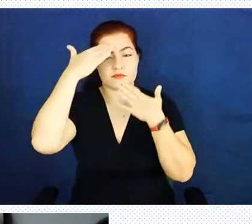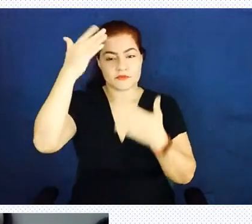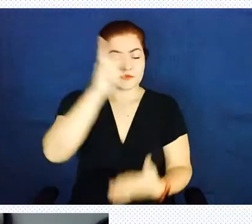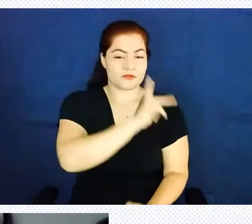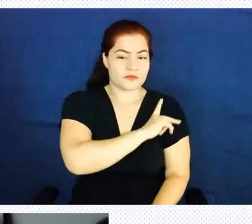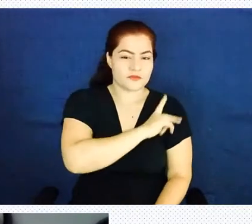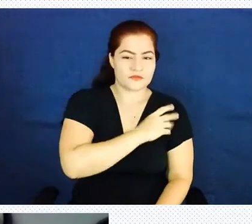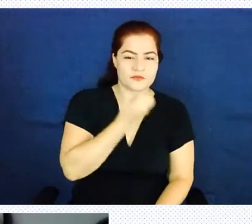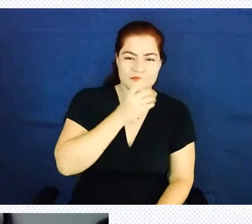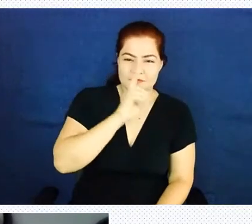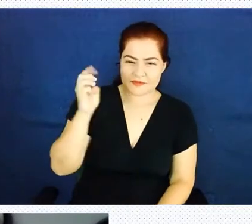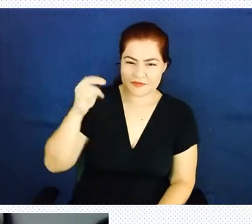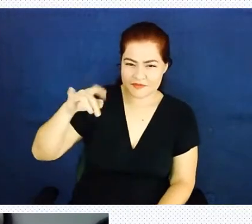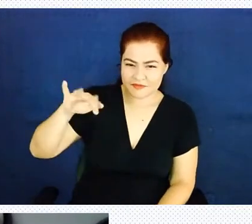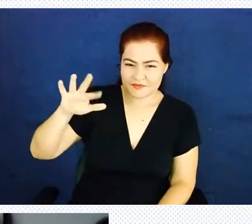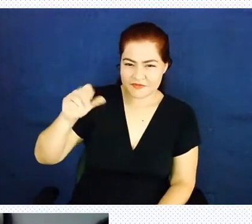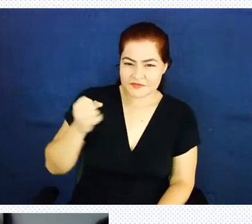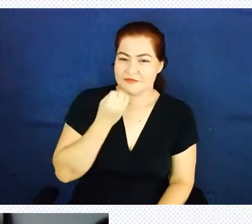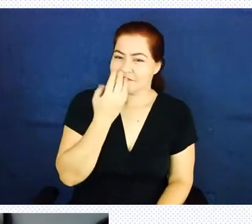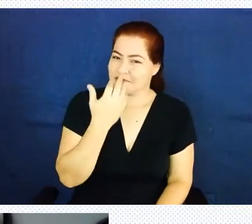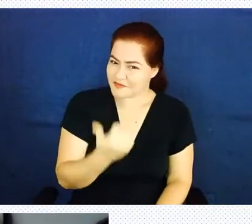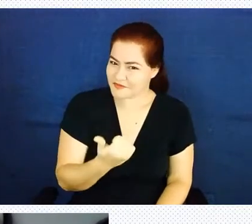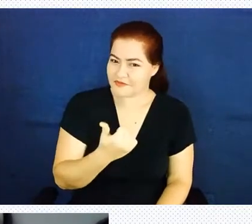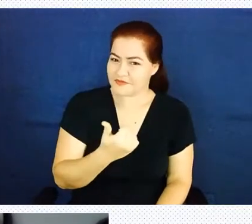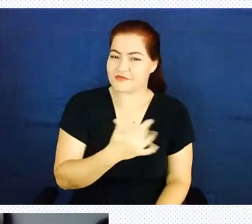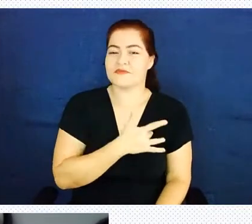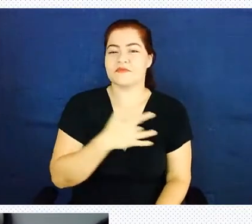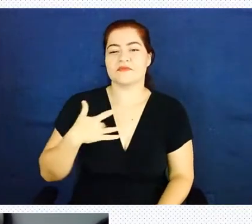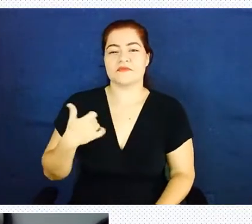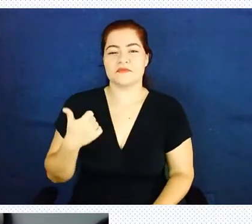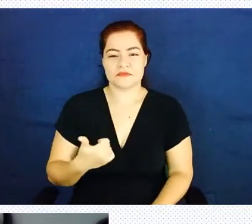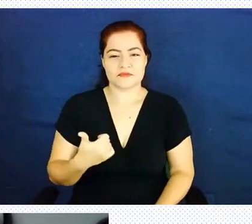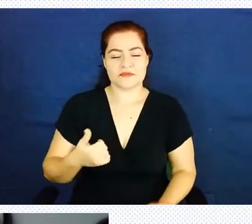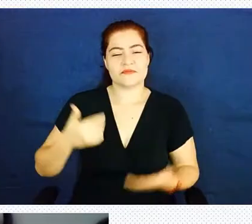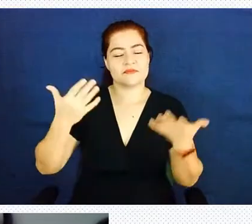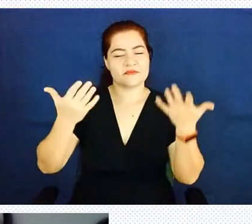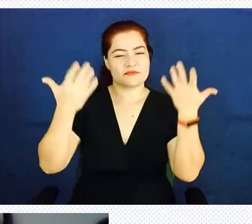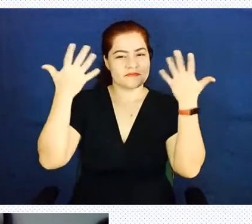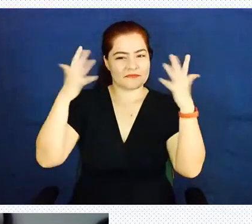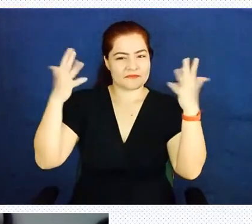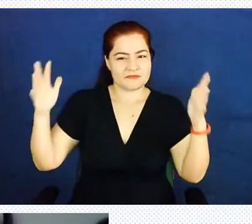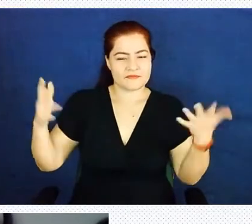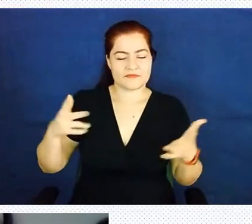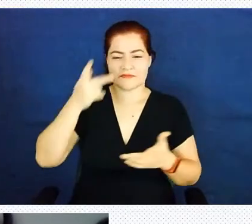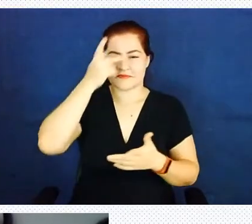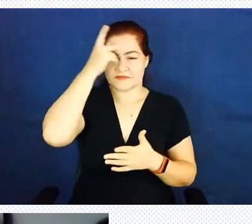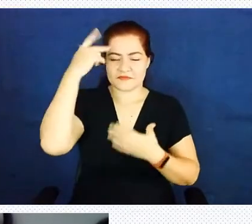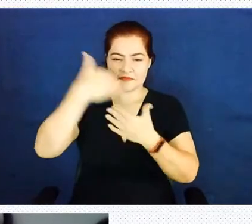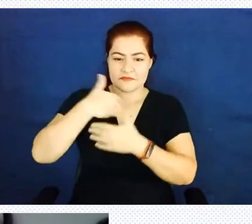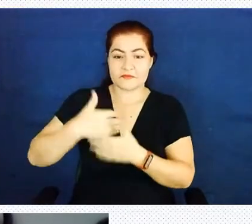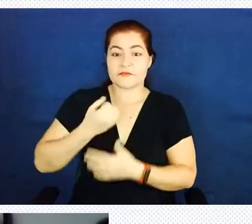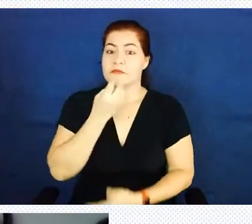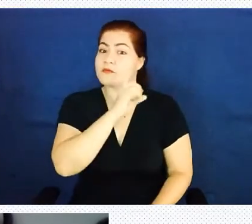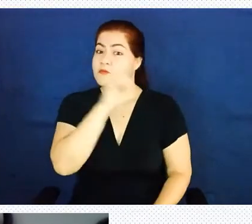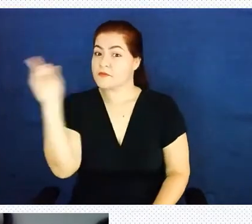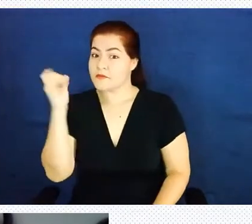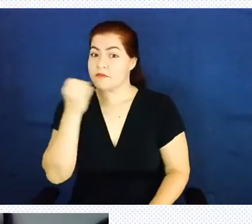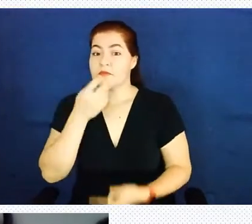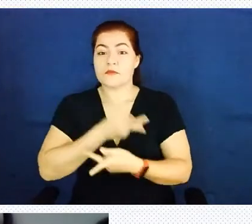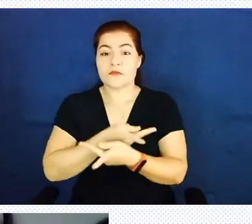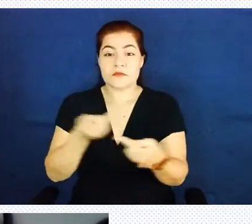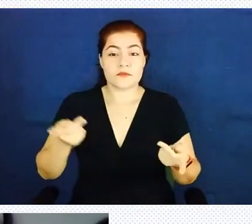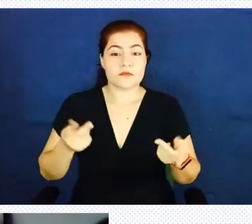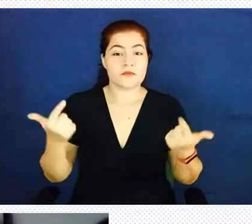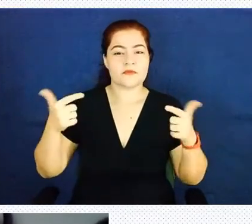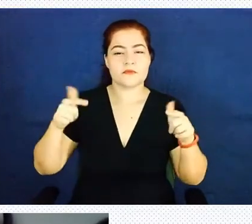bem? Vamos saudar os nossos queridos e queridas internautas? Bom dia, sejam todos bem-vindos a mais